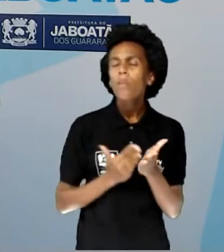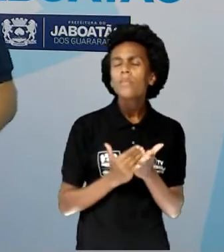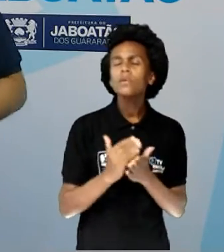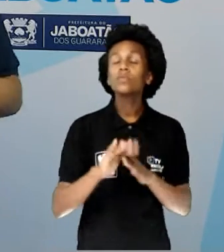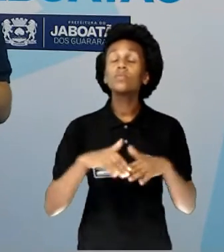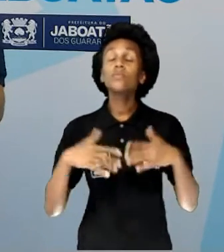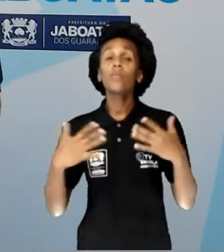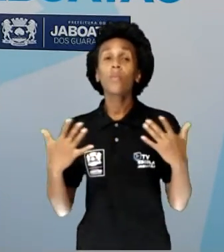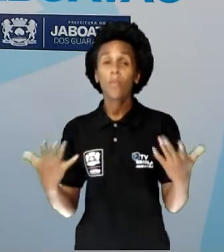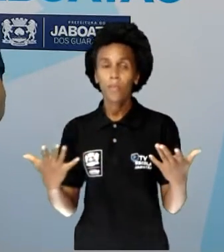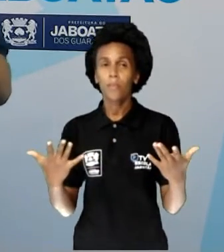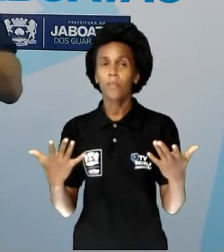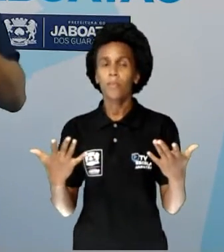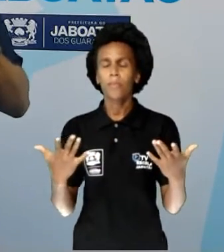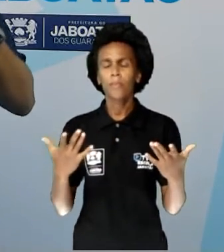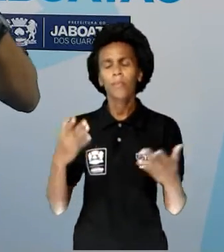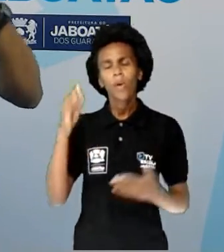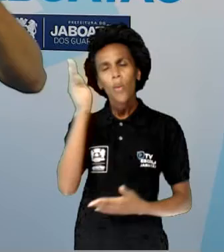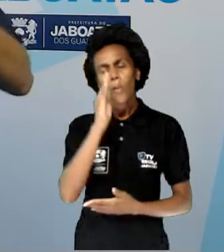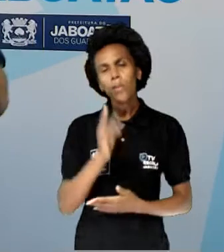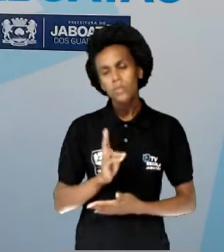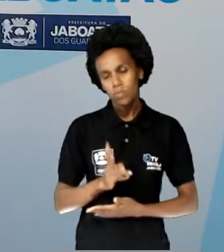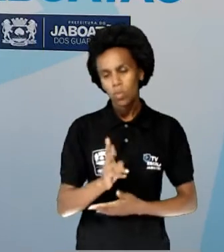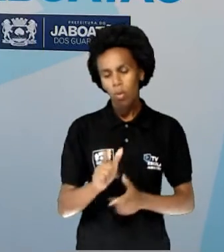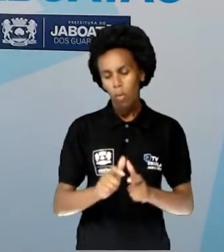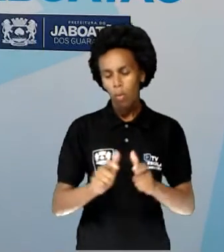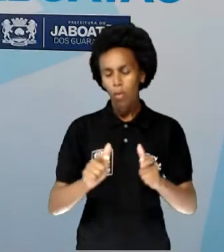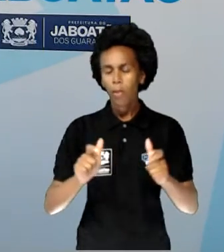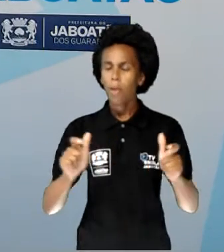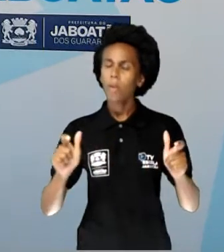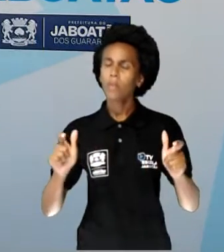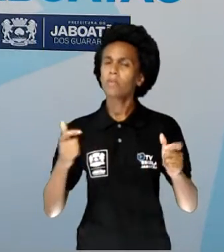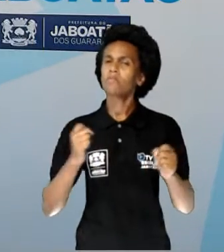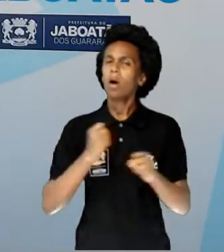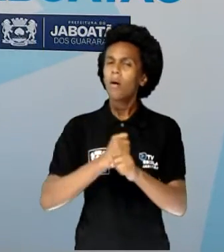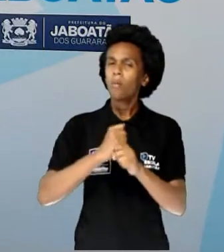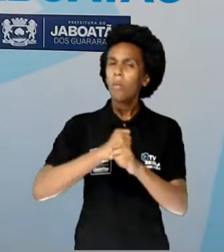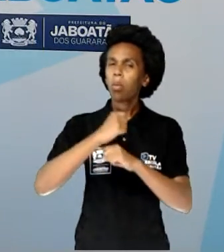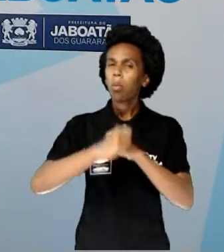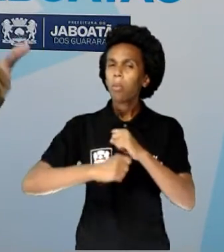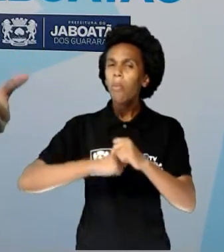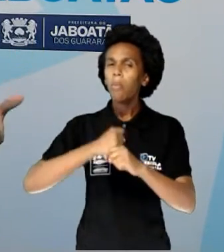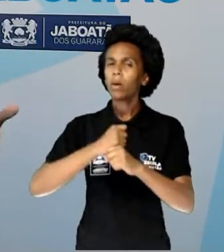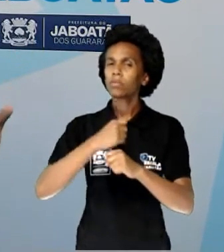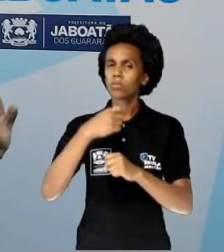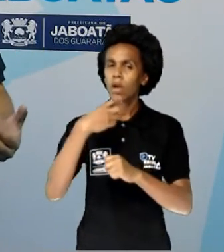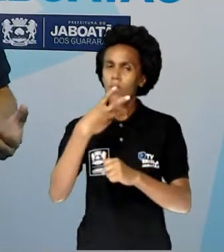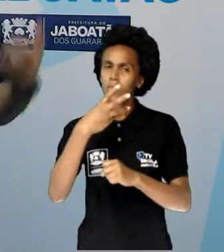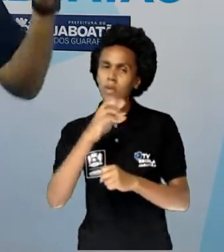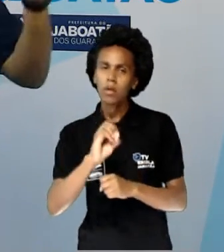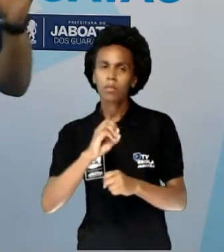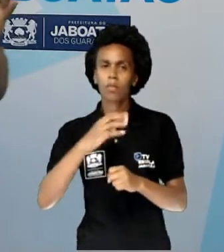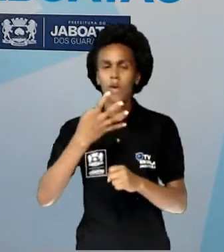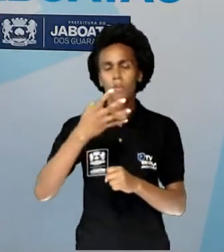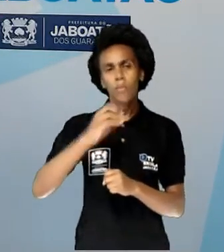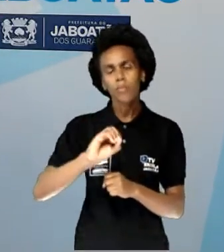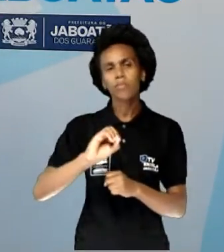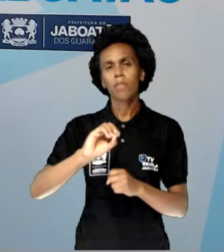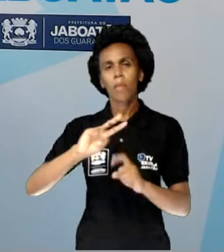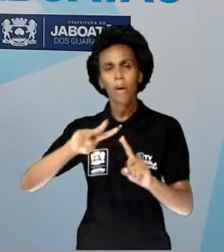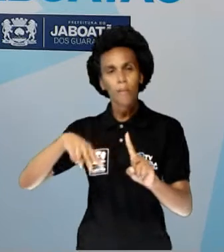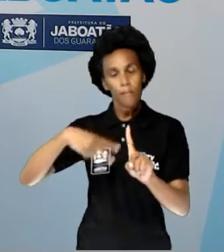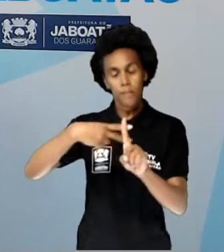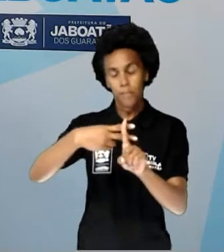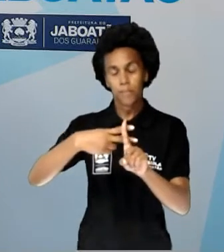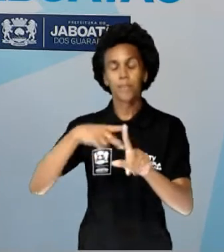Brasil continua crescendo? Será que o Brasil daqui a 30, 40, 50 anos, ele vai conseguir dobrar a sua população? Assiste essa